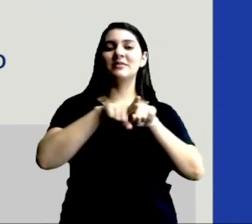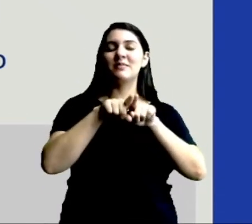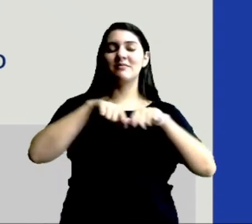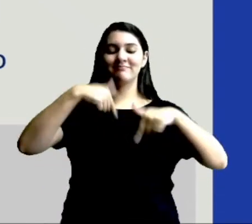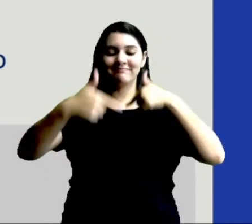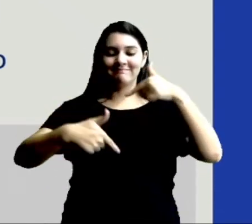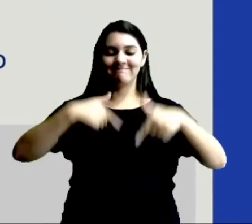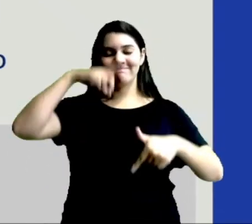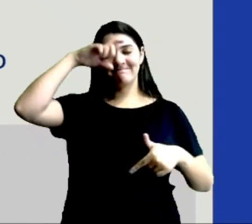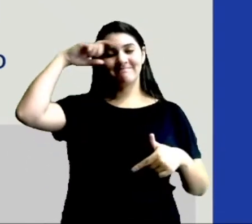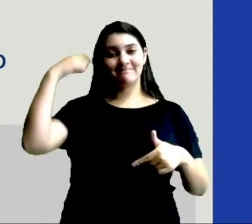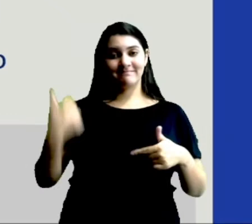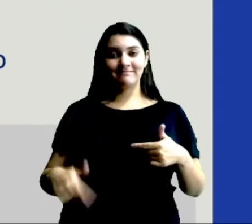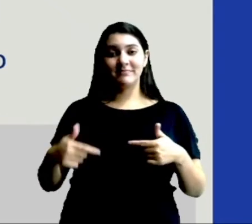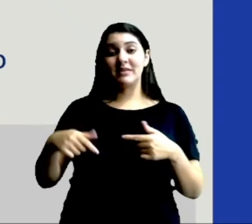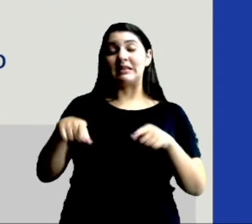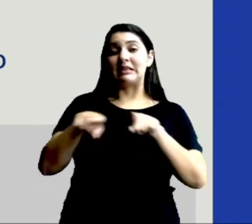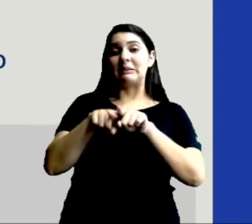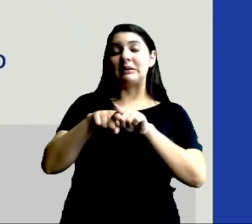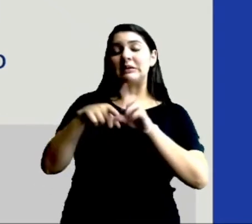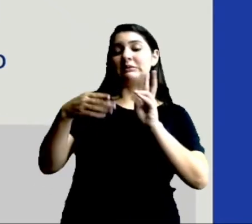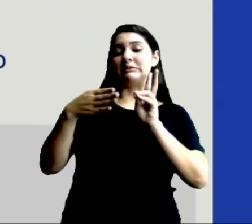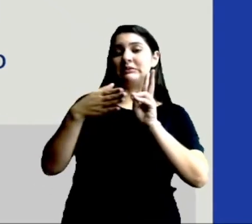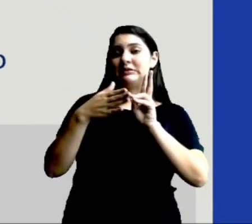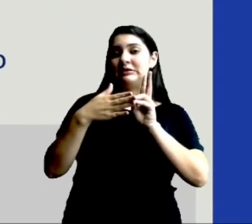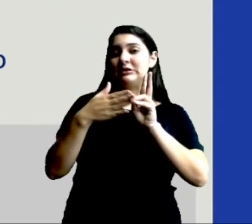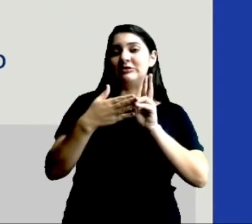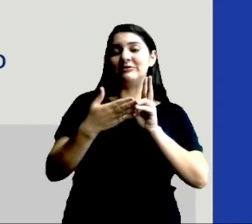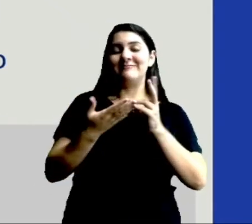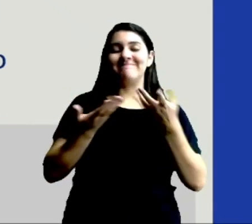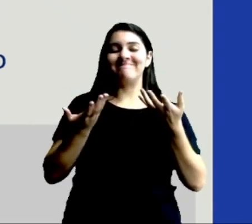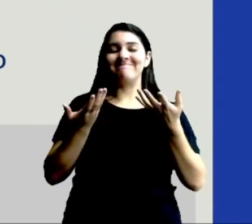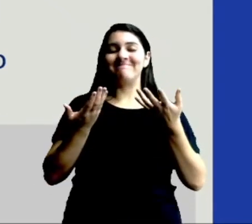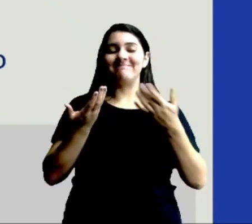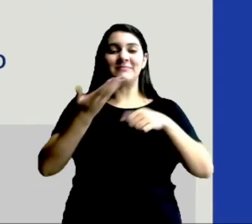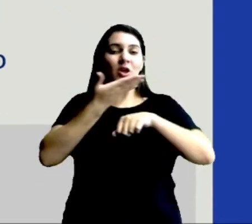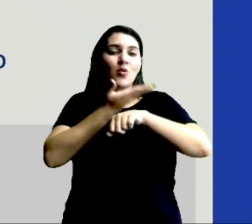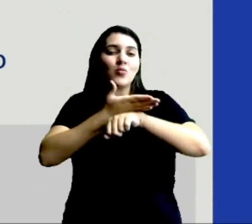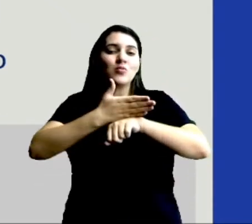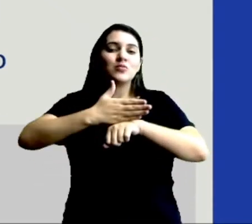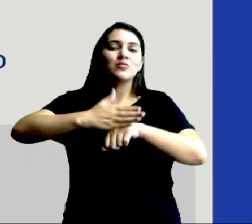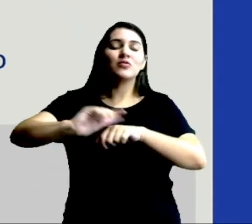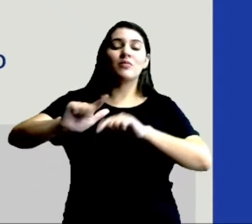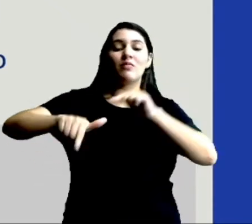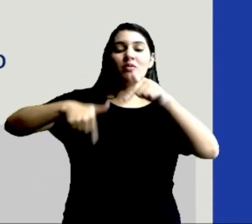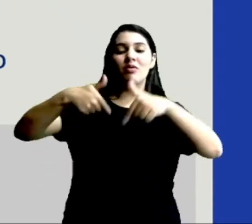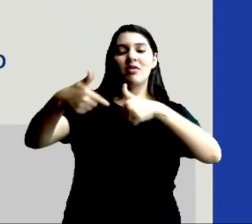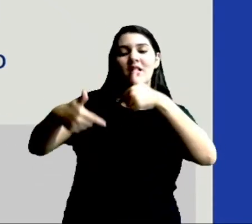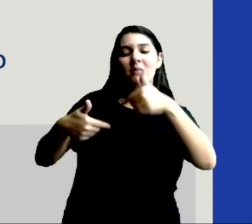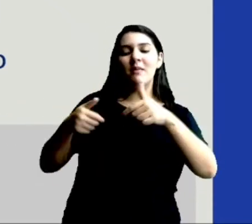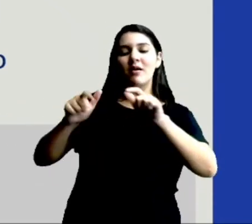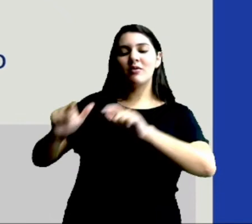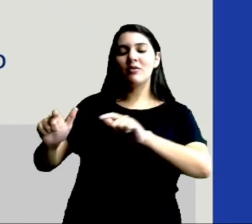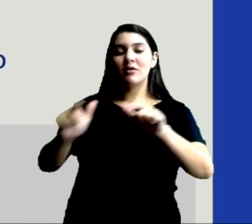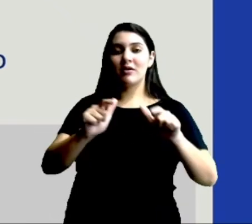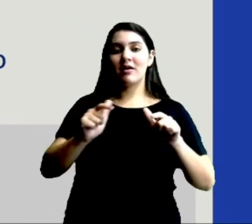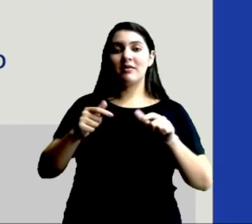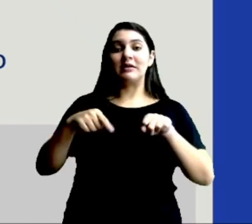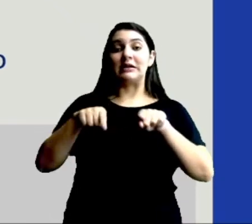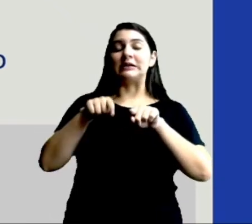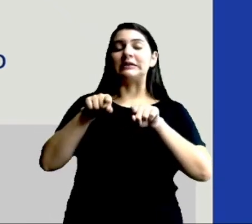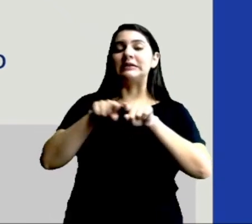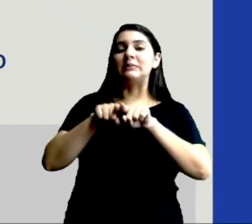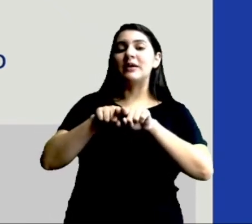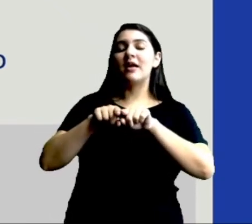se demonstraram inadaptáveis ao trabalho nas lavouras, tá? E além disso, o comércio de escravos indígenas não era